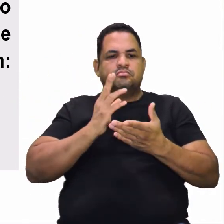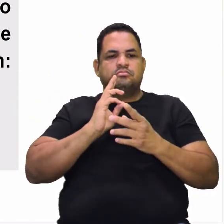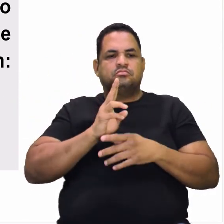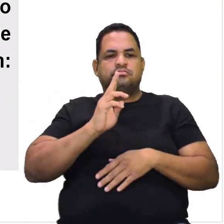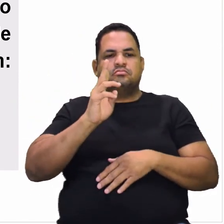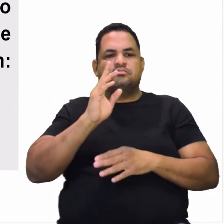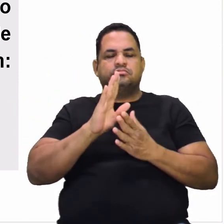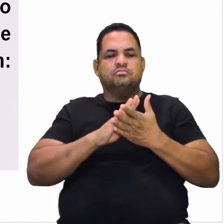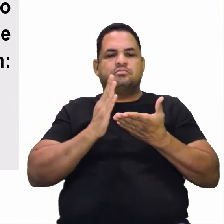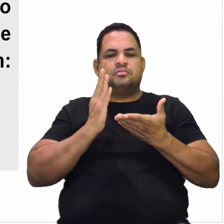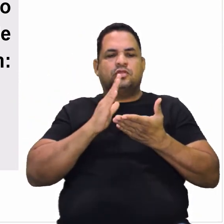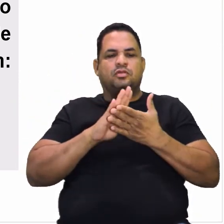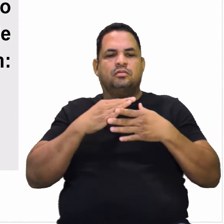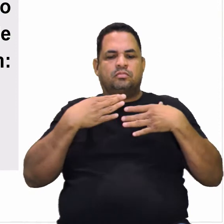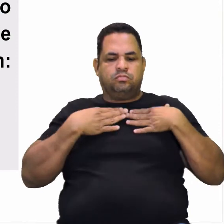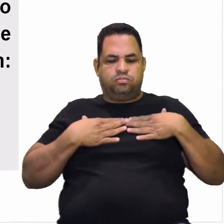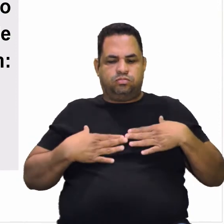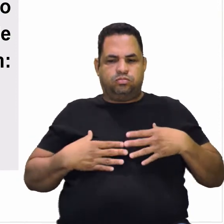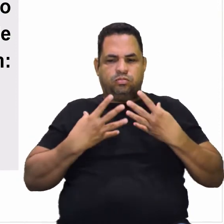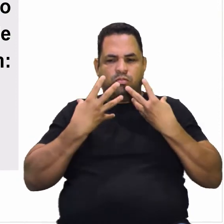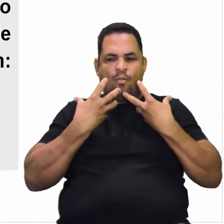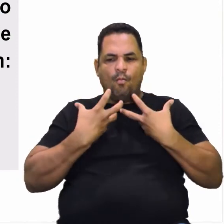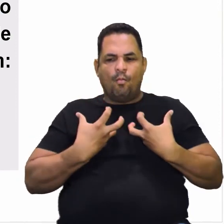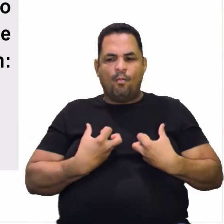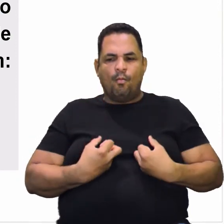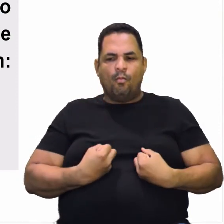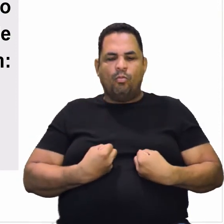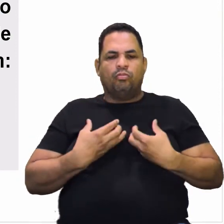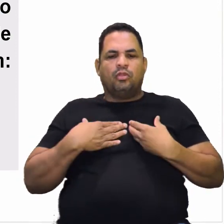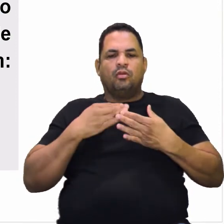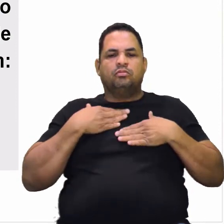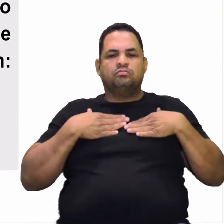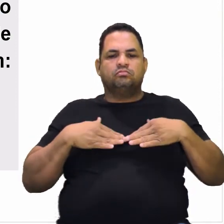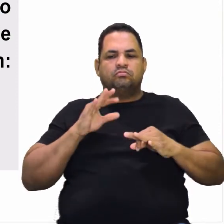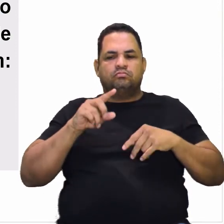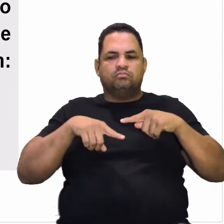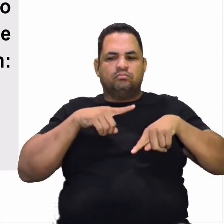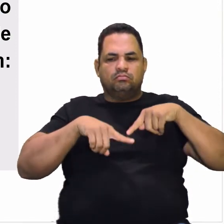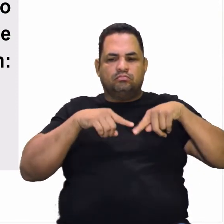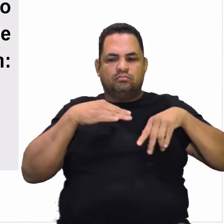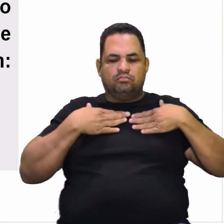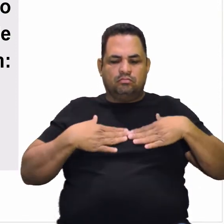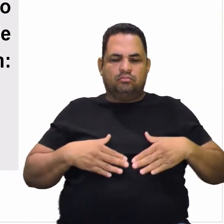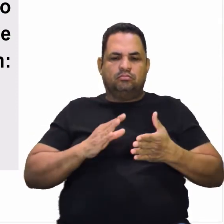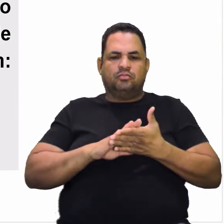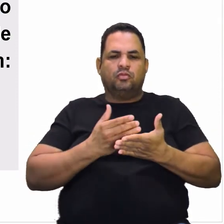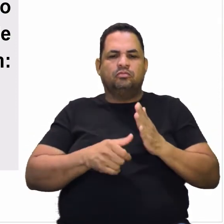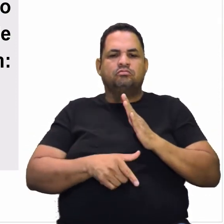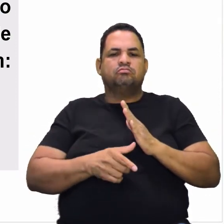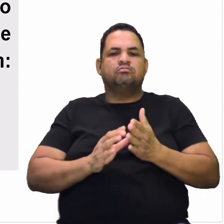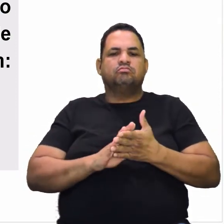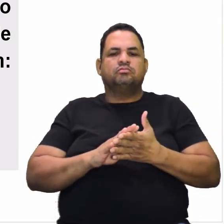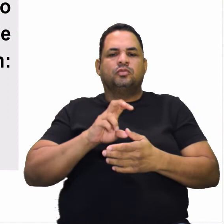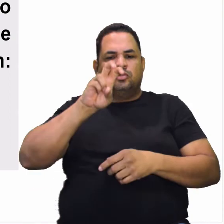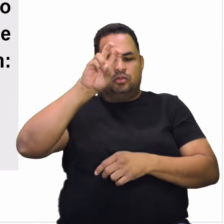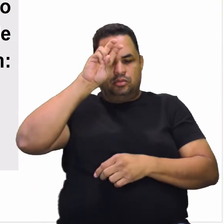de mumificação, para vocês entenderem como é que se dava essa mumificação no Egito Antigo.